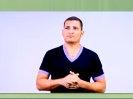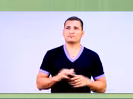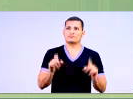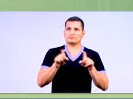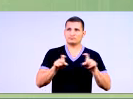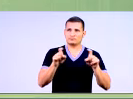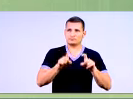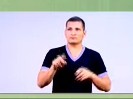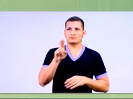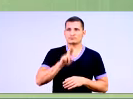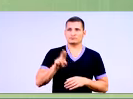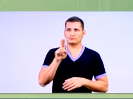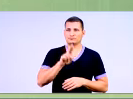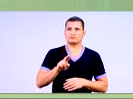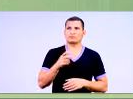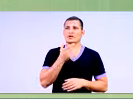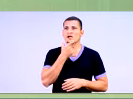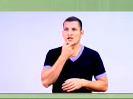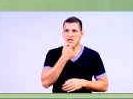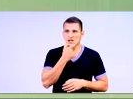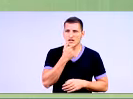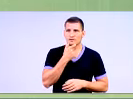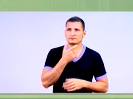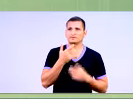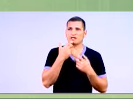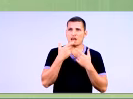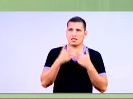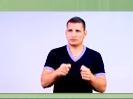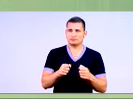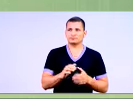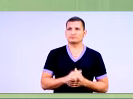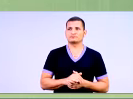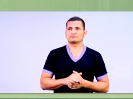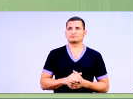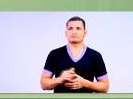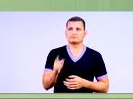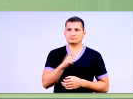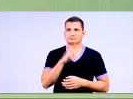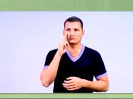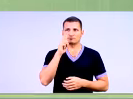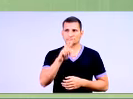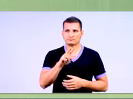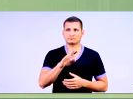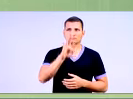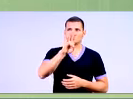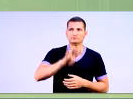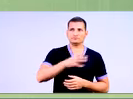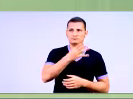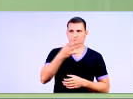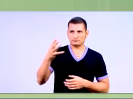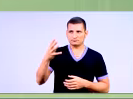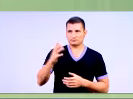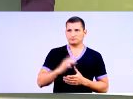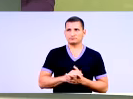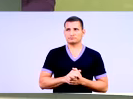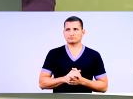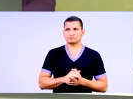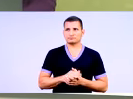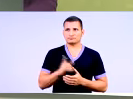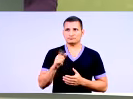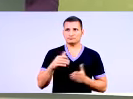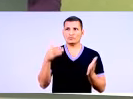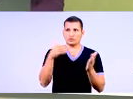informática usa muito a língua inglesa, né? Vocês estão vendo aqui, praticamente é a última aula,